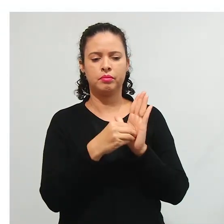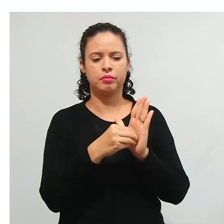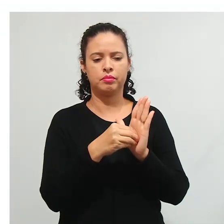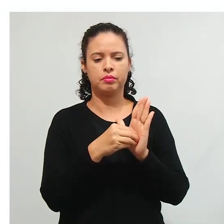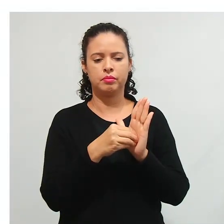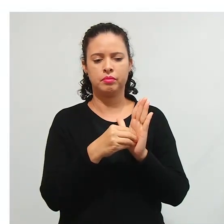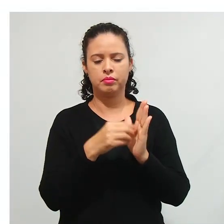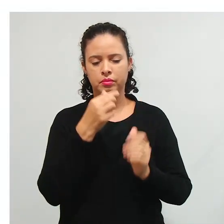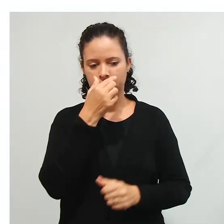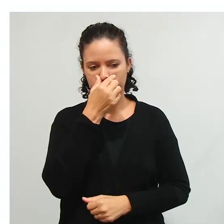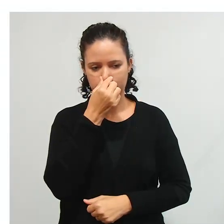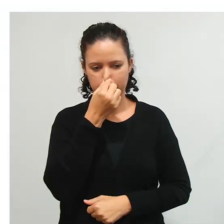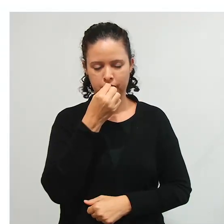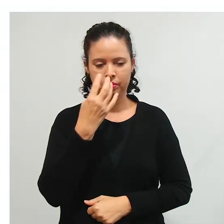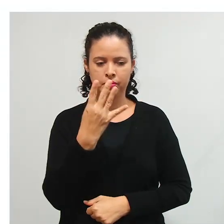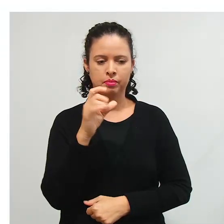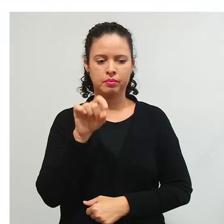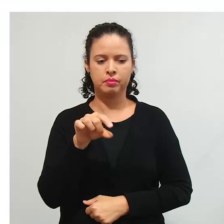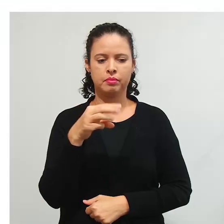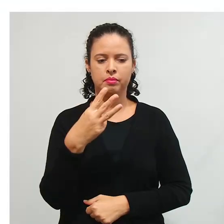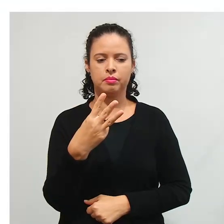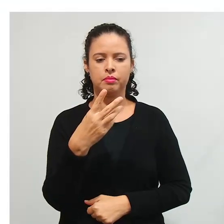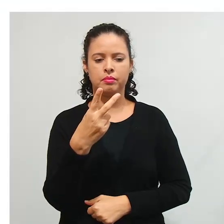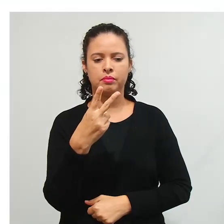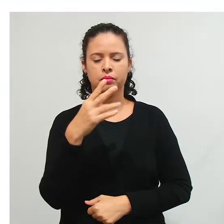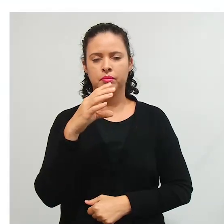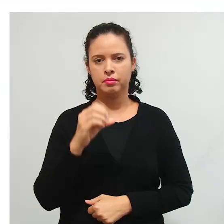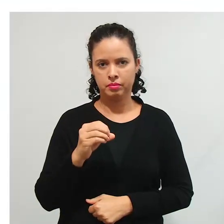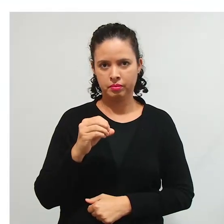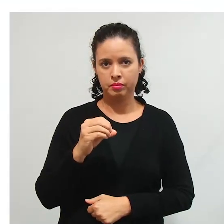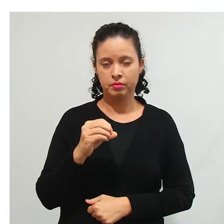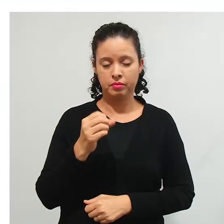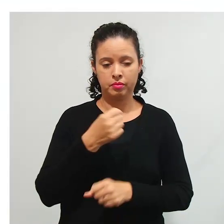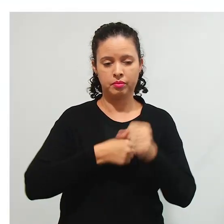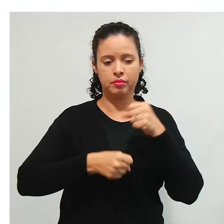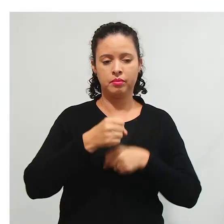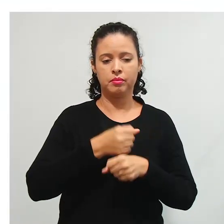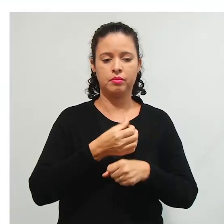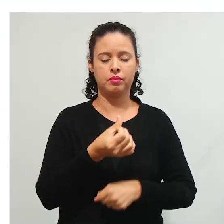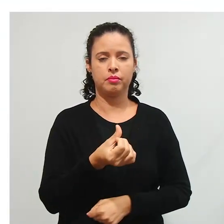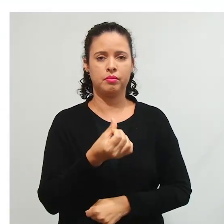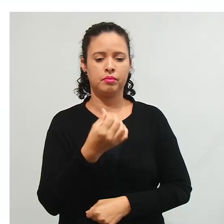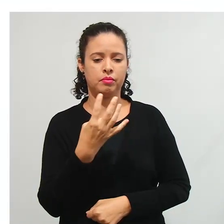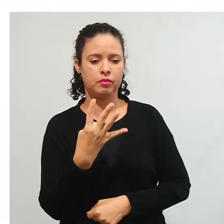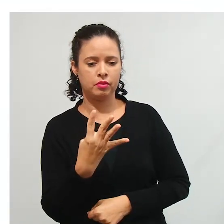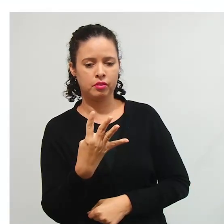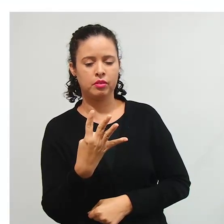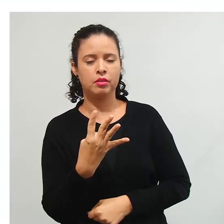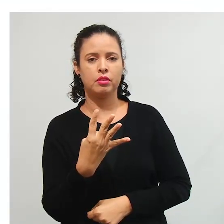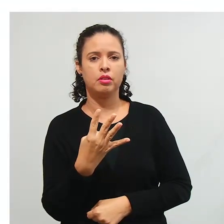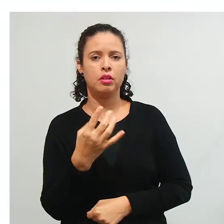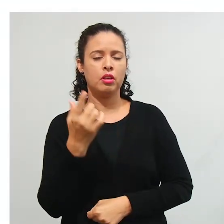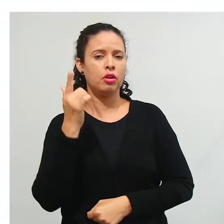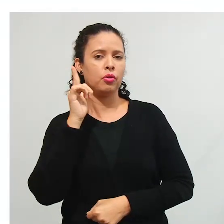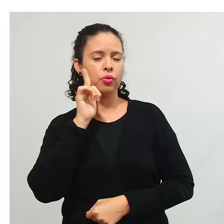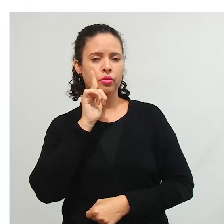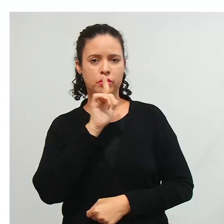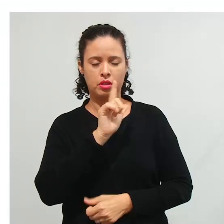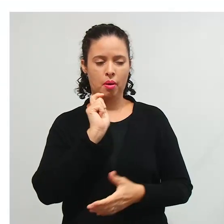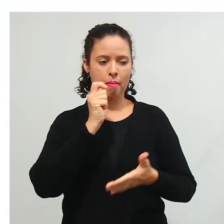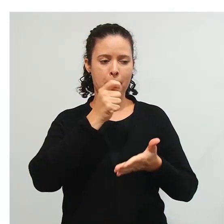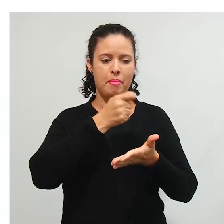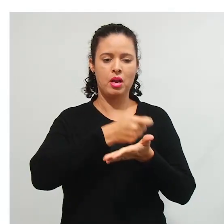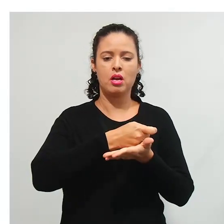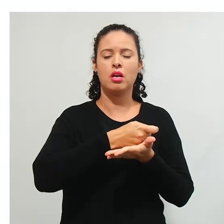Está 4.320 de 64, sendo o ato pelo qual a Fazenda Pública satisfaz o credor e